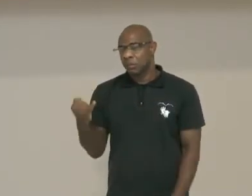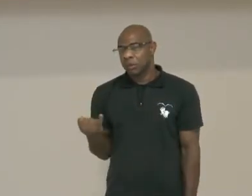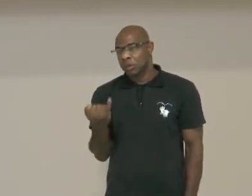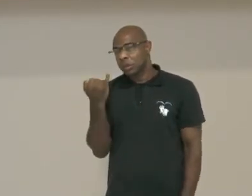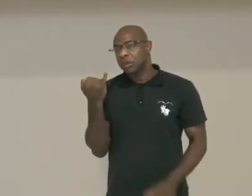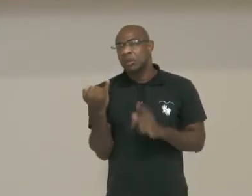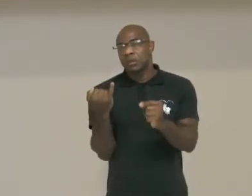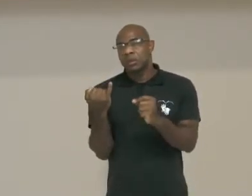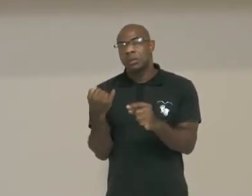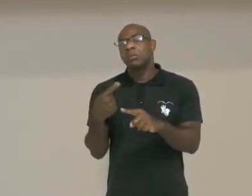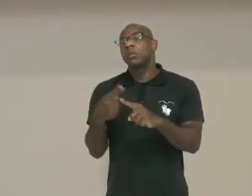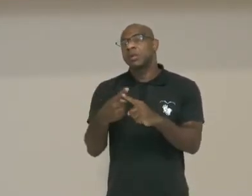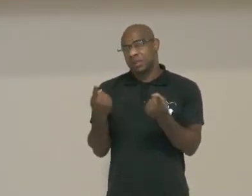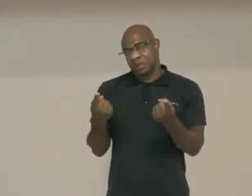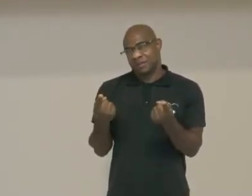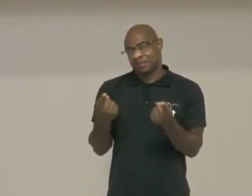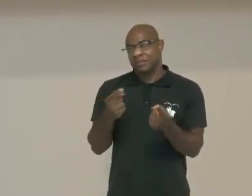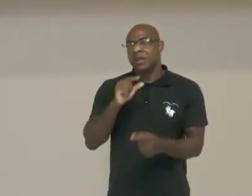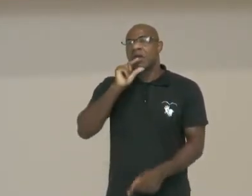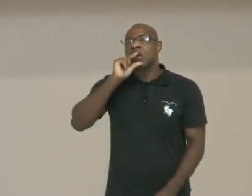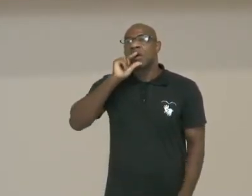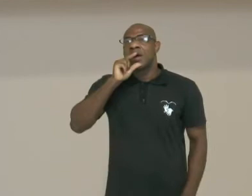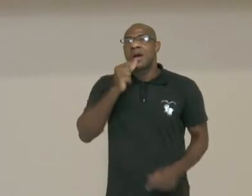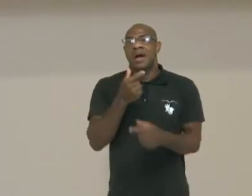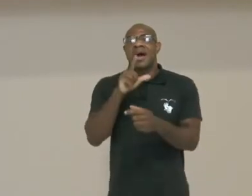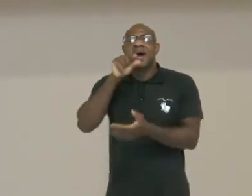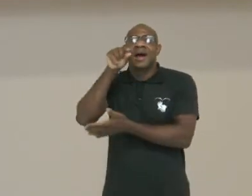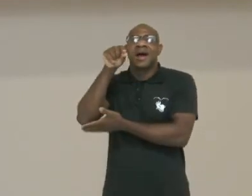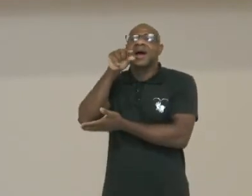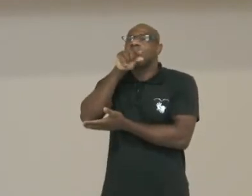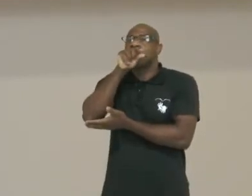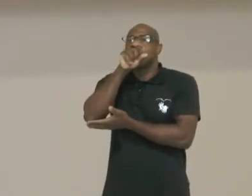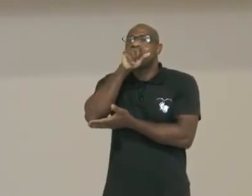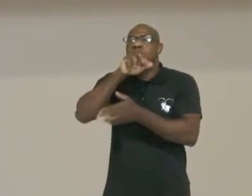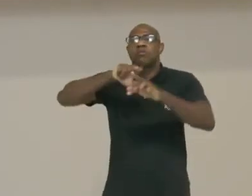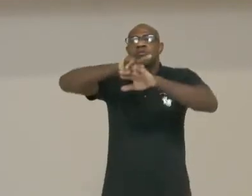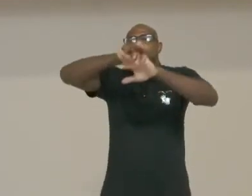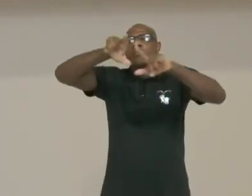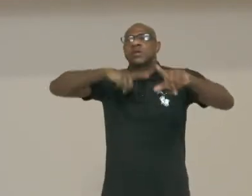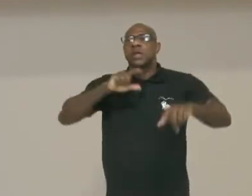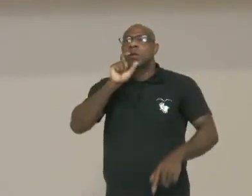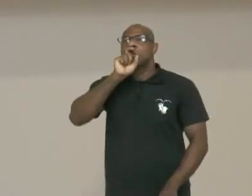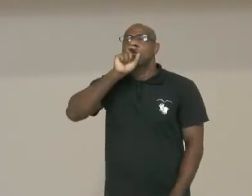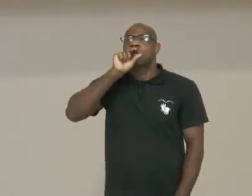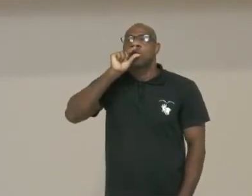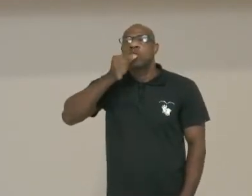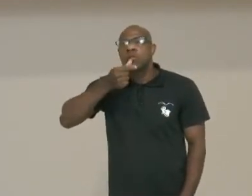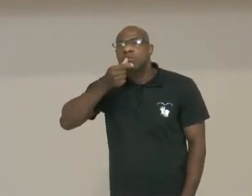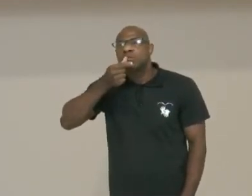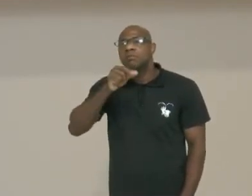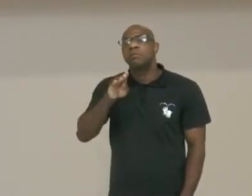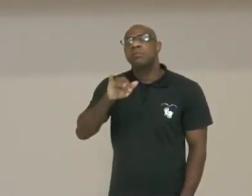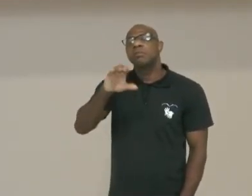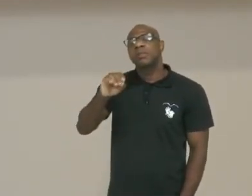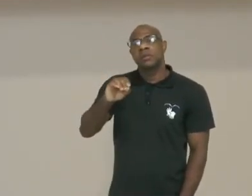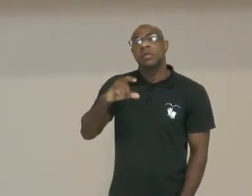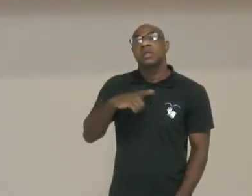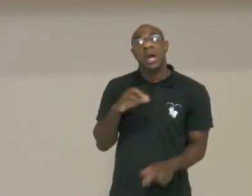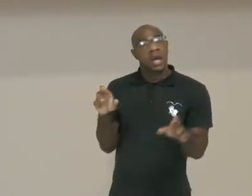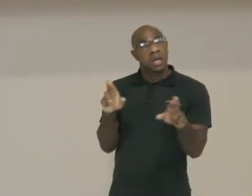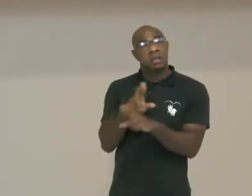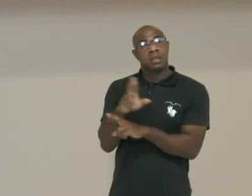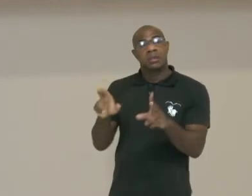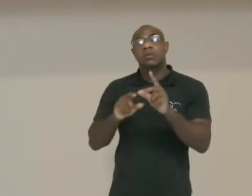importância e o porquê que as aves têm aí, então, essa diversidade aí de bicos? ela está relacionada totalmente ali